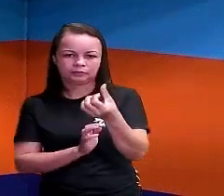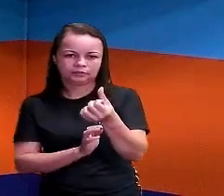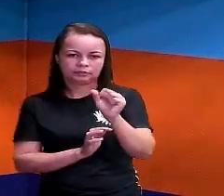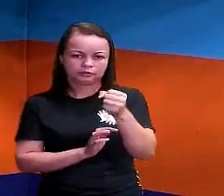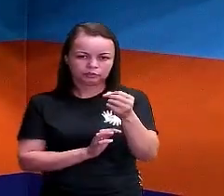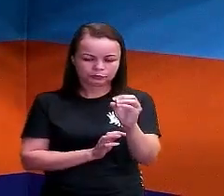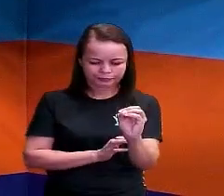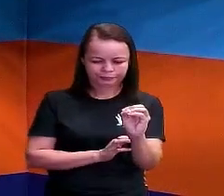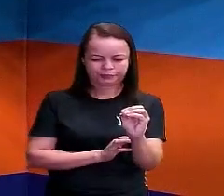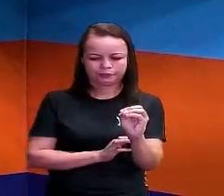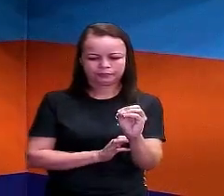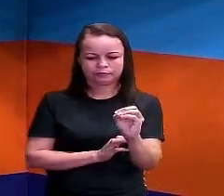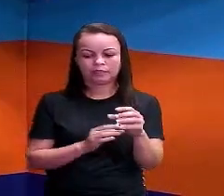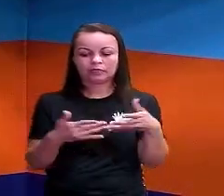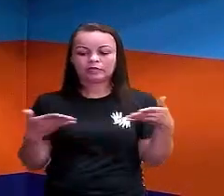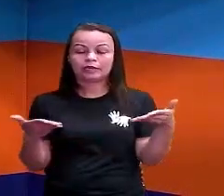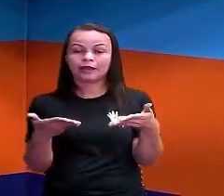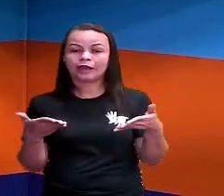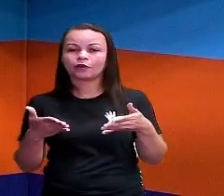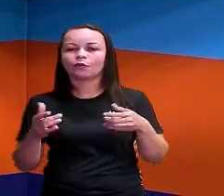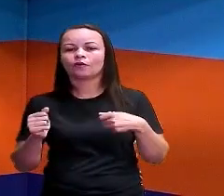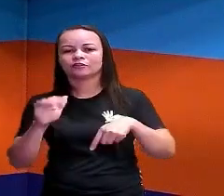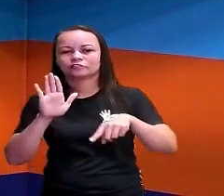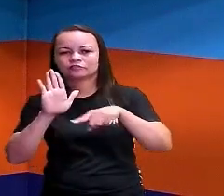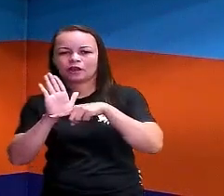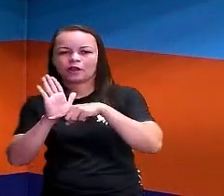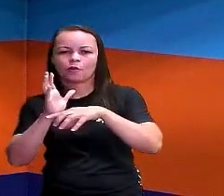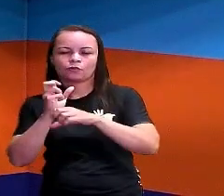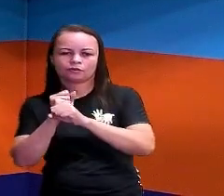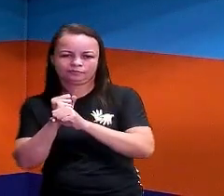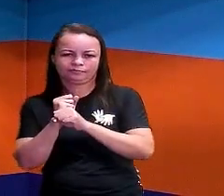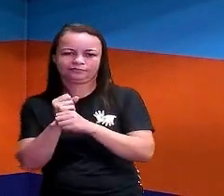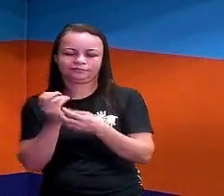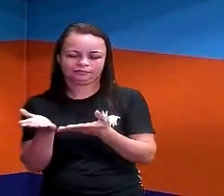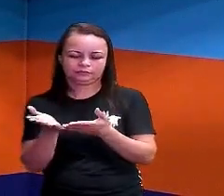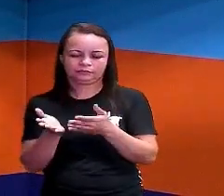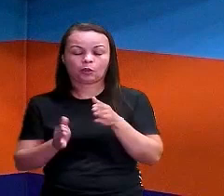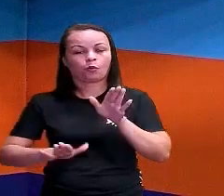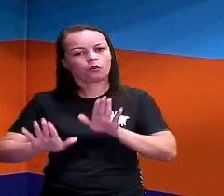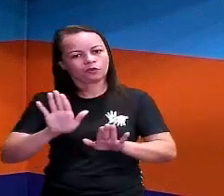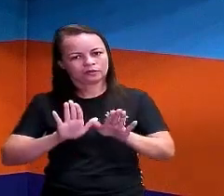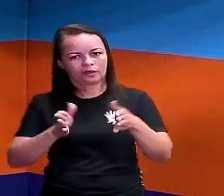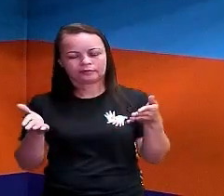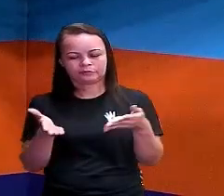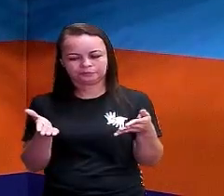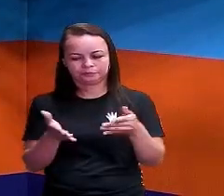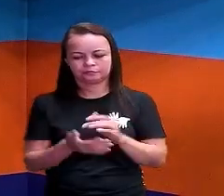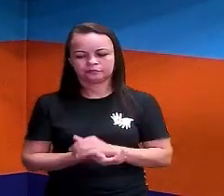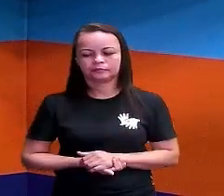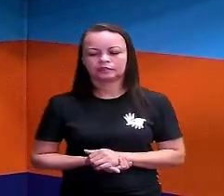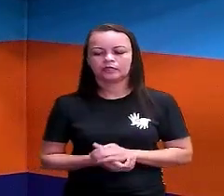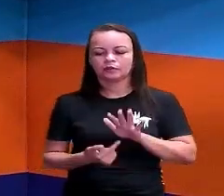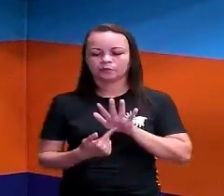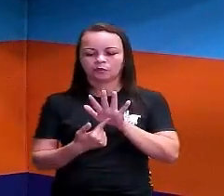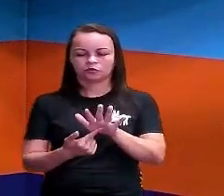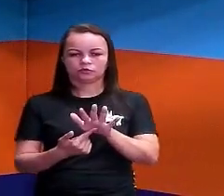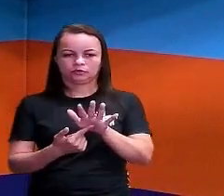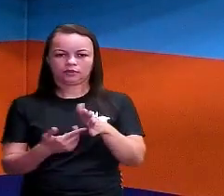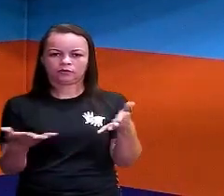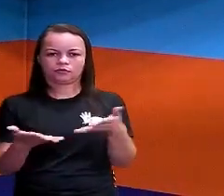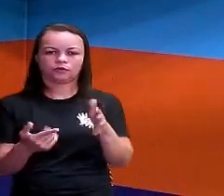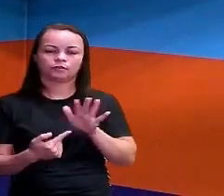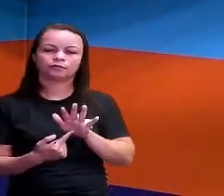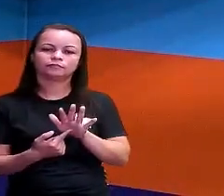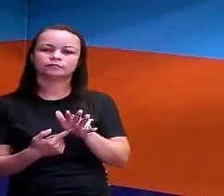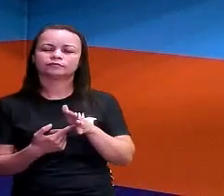3.680. E aí é para onde a gente vai para o cálculo de subtração. Aí, cuidado, tá, gente? Eu quero trazer aqui para vocês